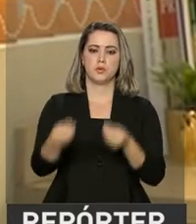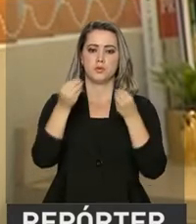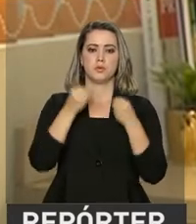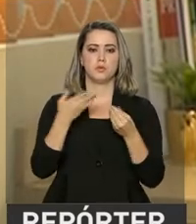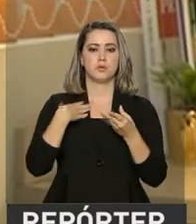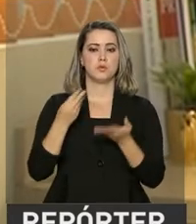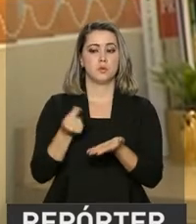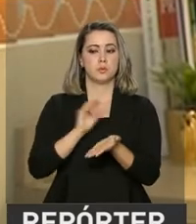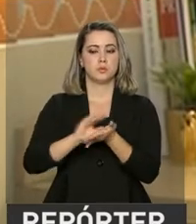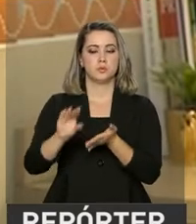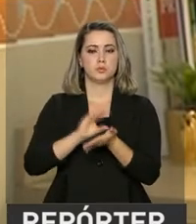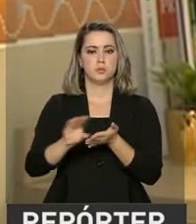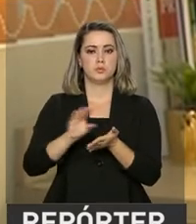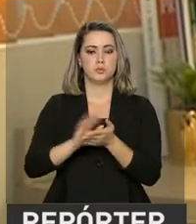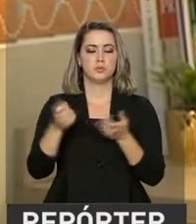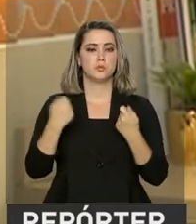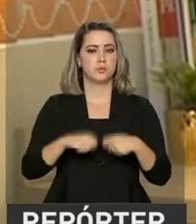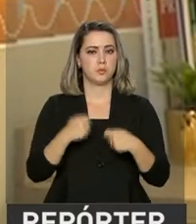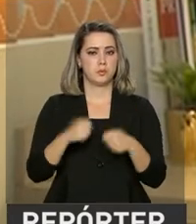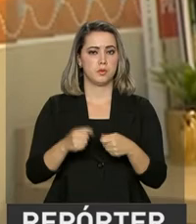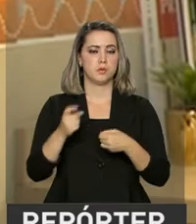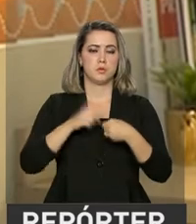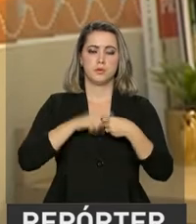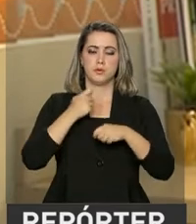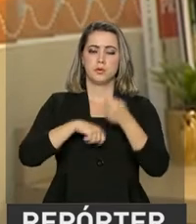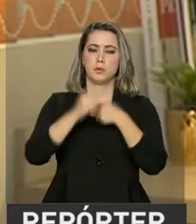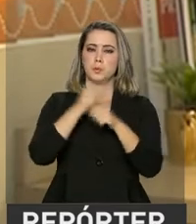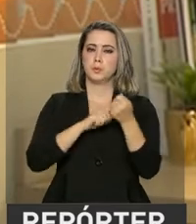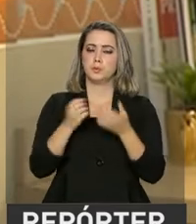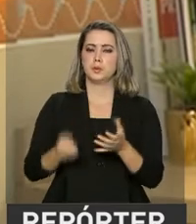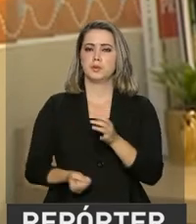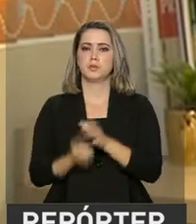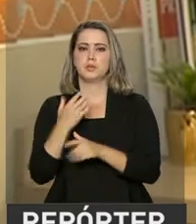os recursos necessários para a retomada da economia, com geração de emprego e renda.